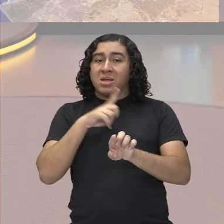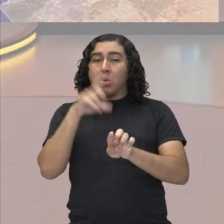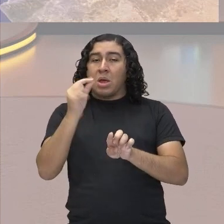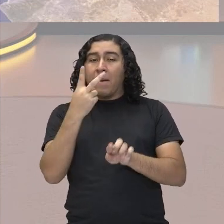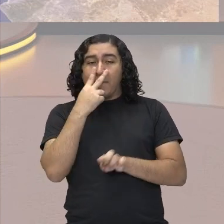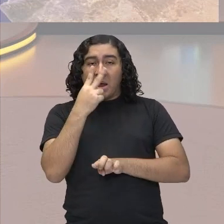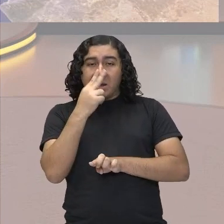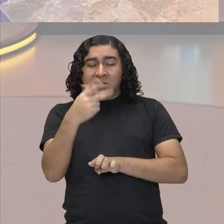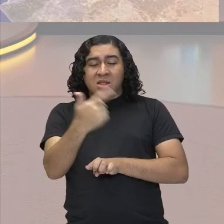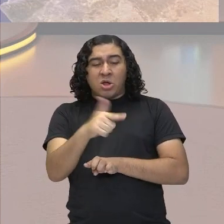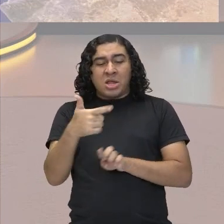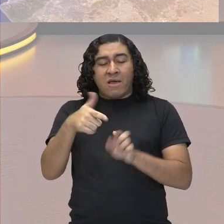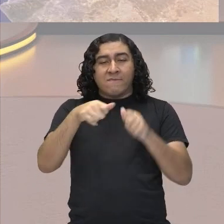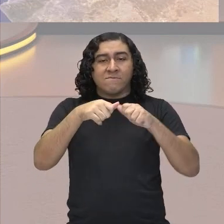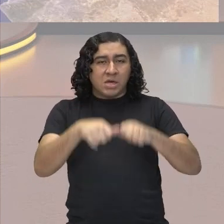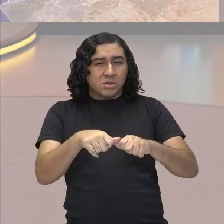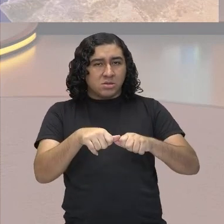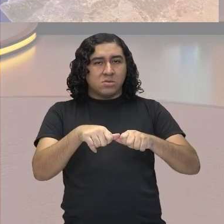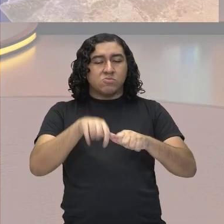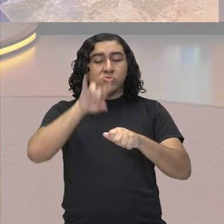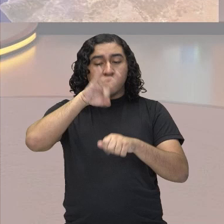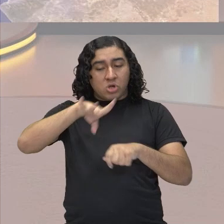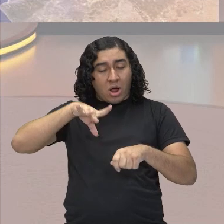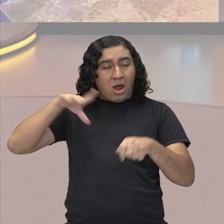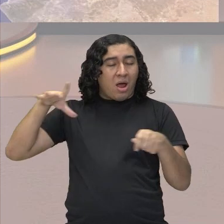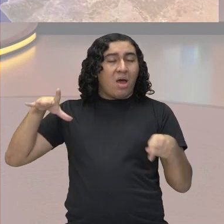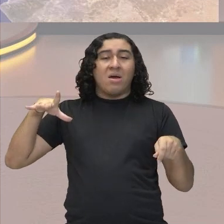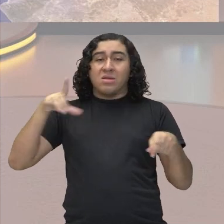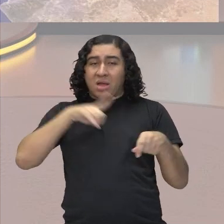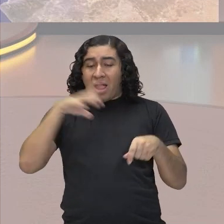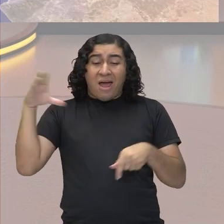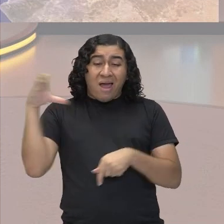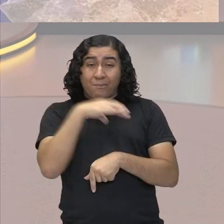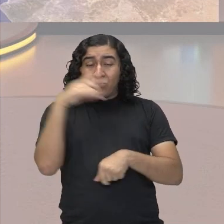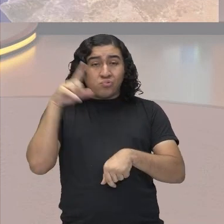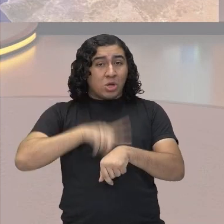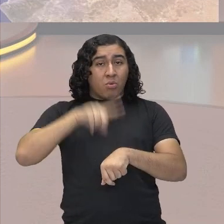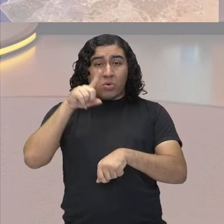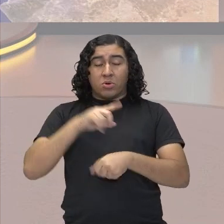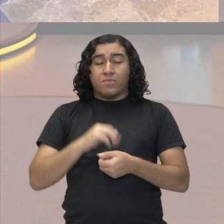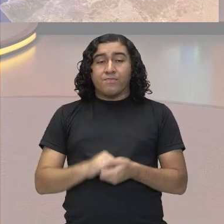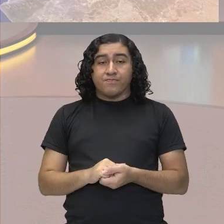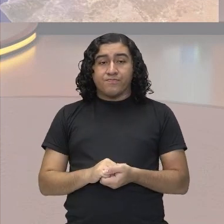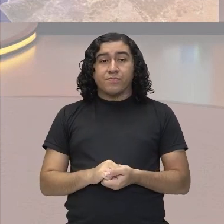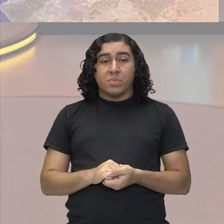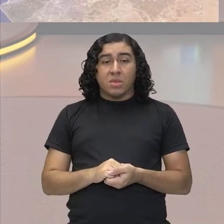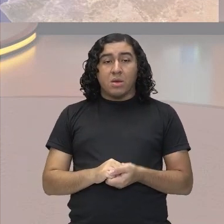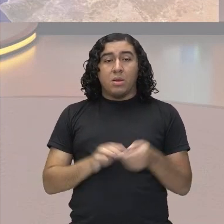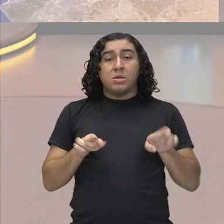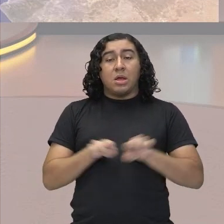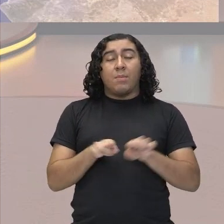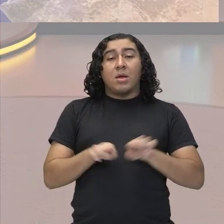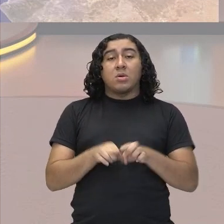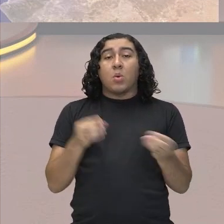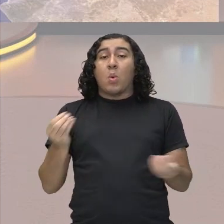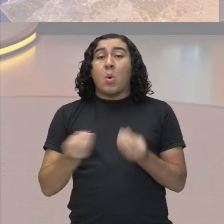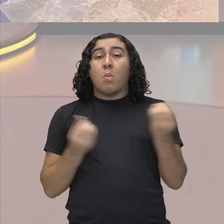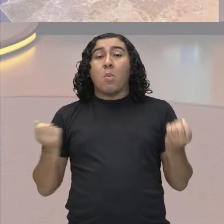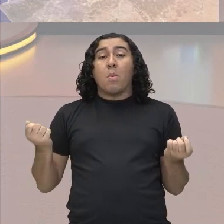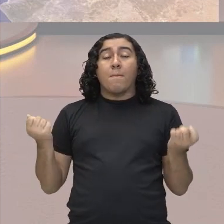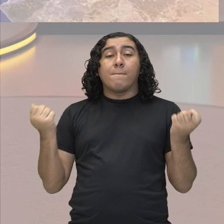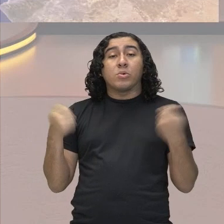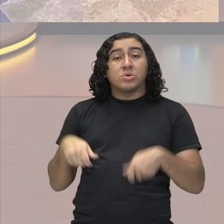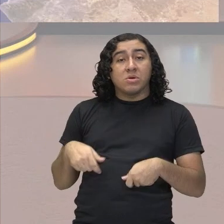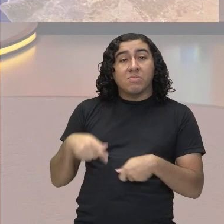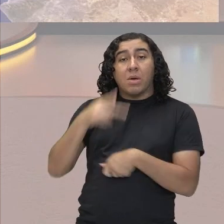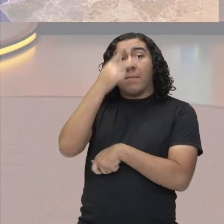essa solidez. Tá certo? E o mais interessante que ele coloca aí é o modo como eu vou consumir isso daí.